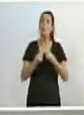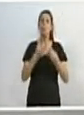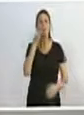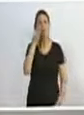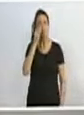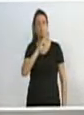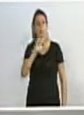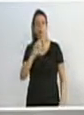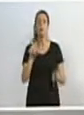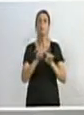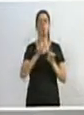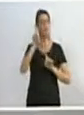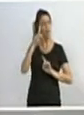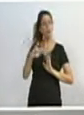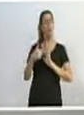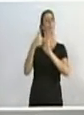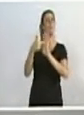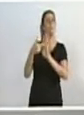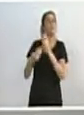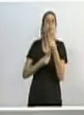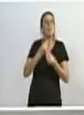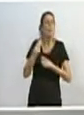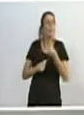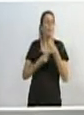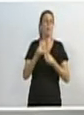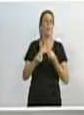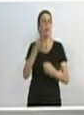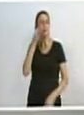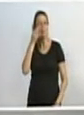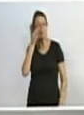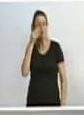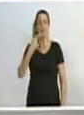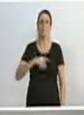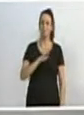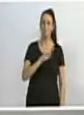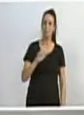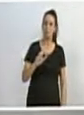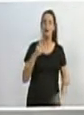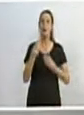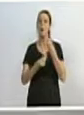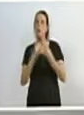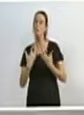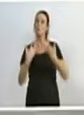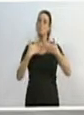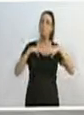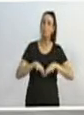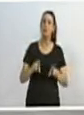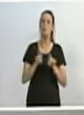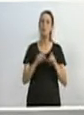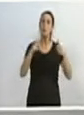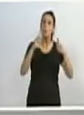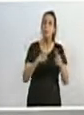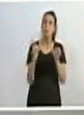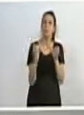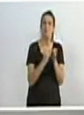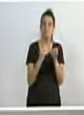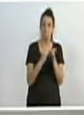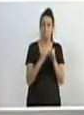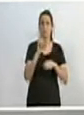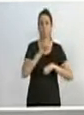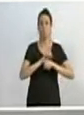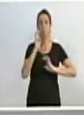para eles lá algum preparado, já explicando como funcionaria a Praça do Empreendedor. Gente,